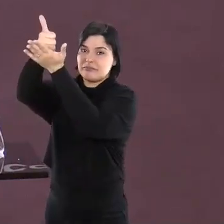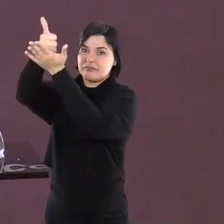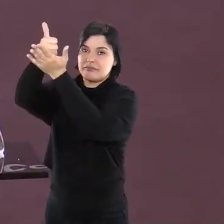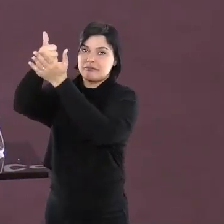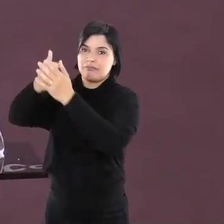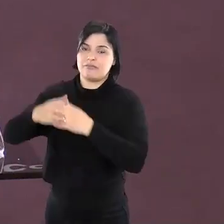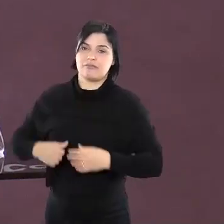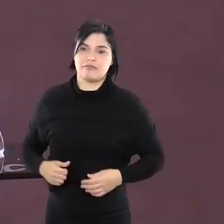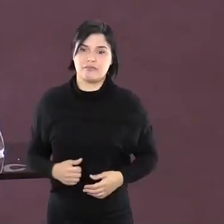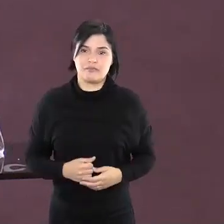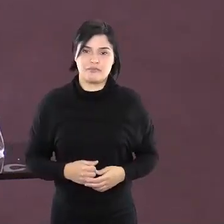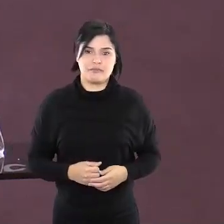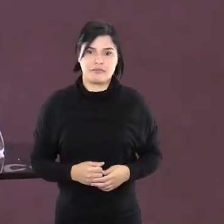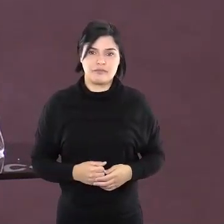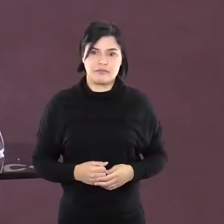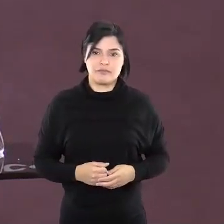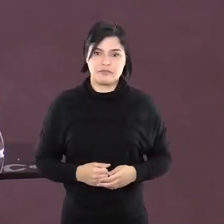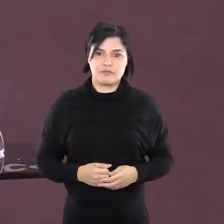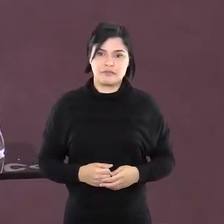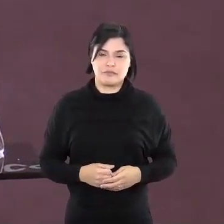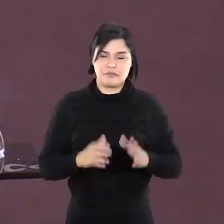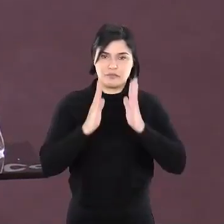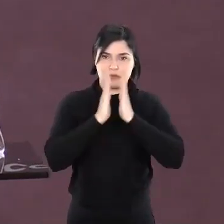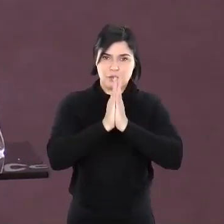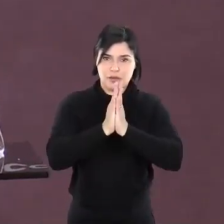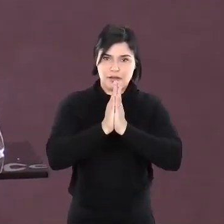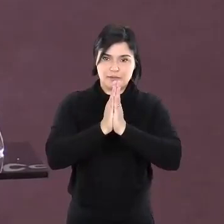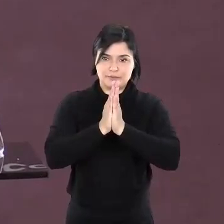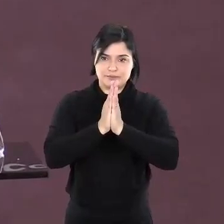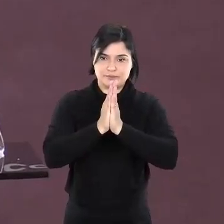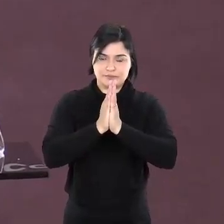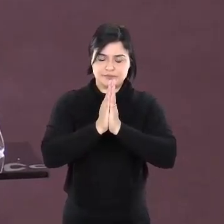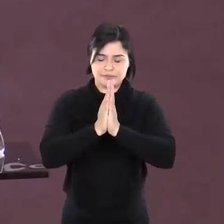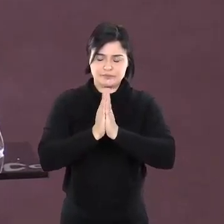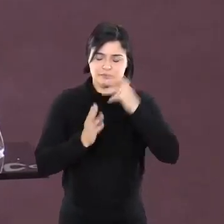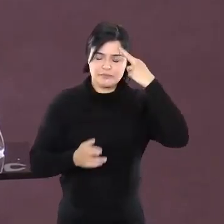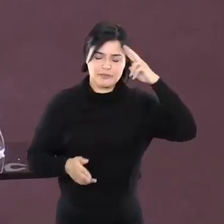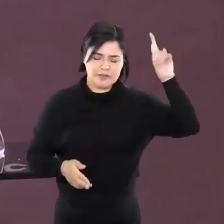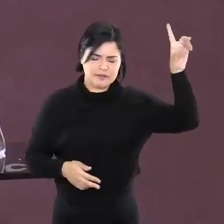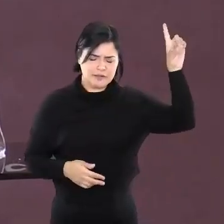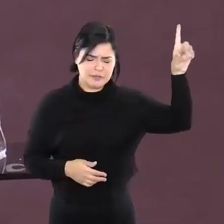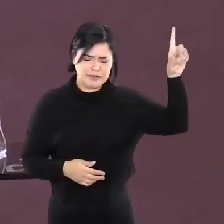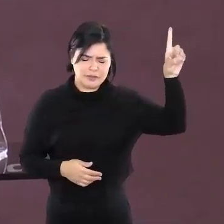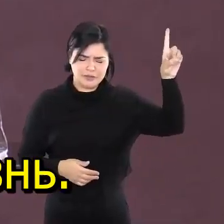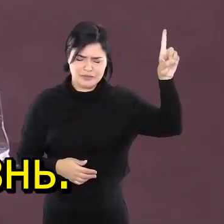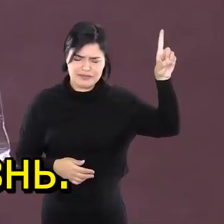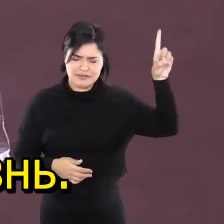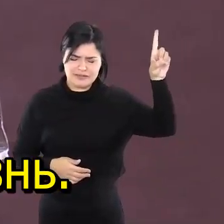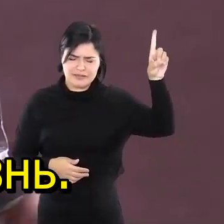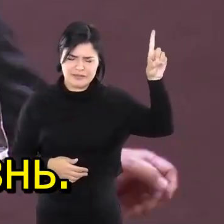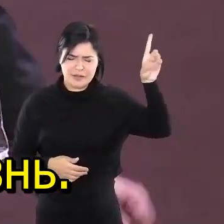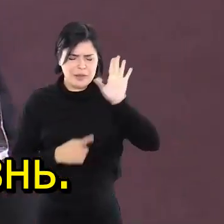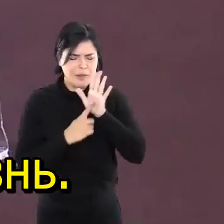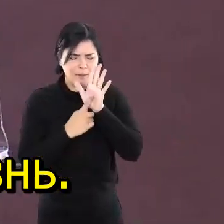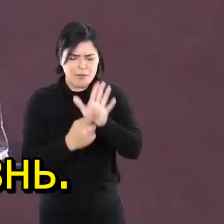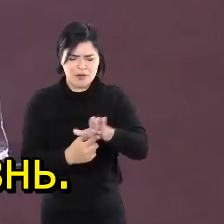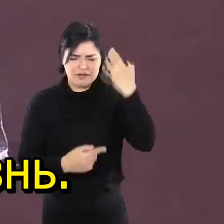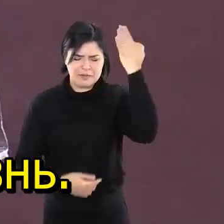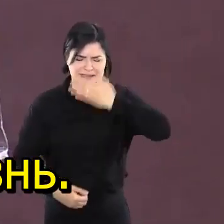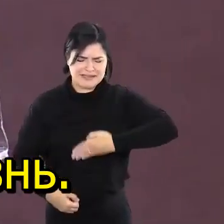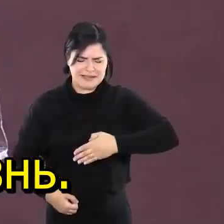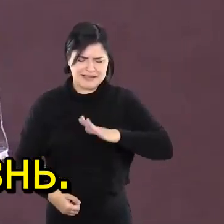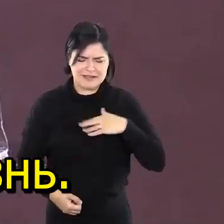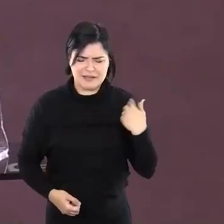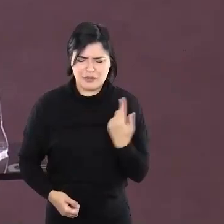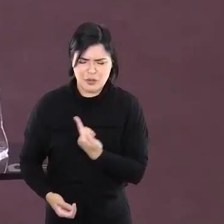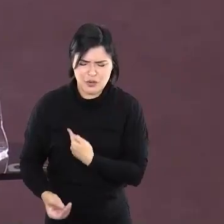Está certo? Vamos orar então? Senhor Deus, manifesta a tua presença na nossa